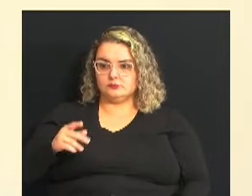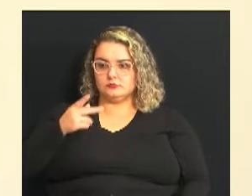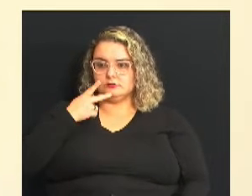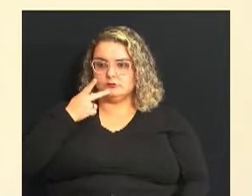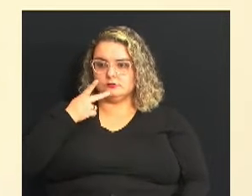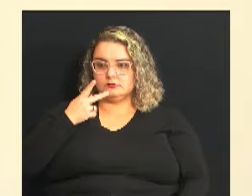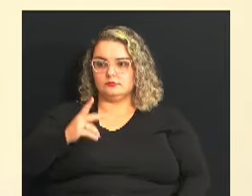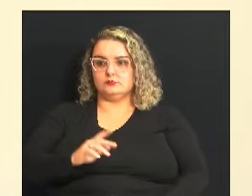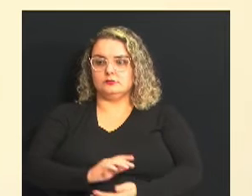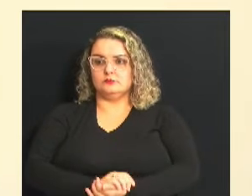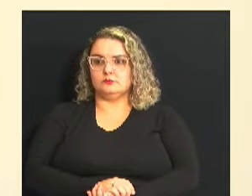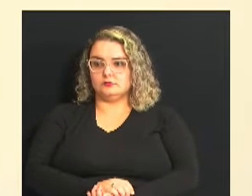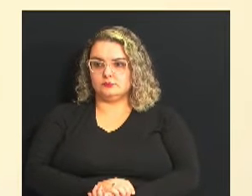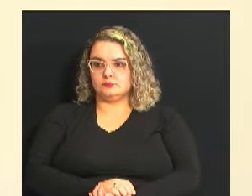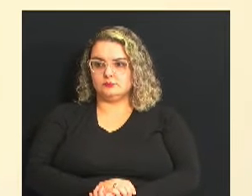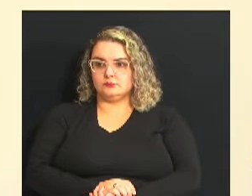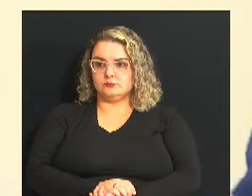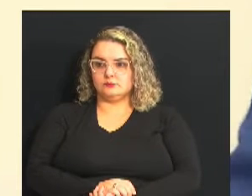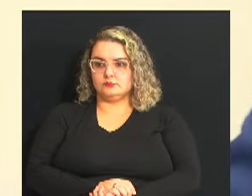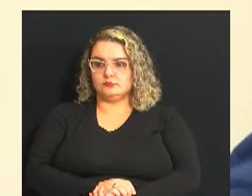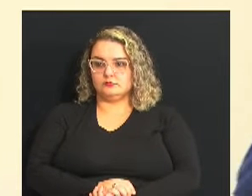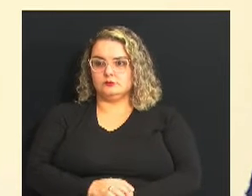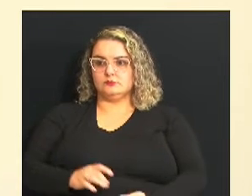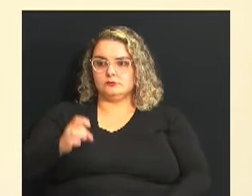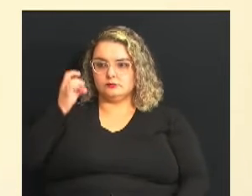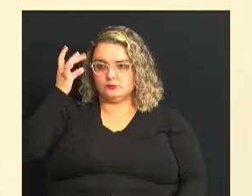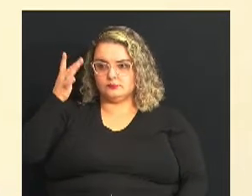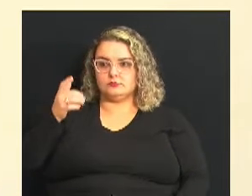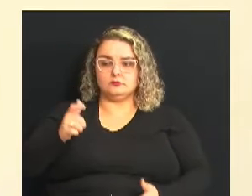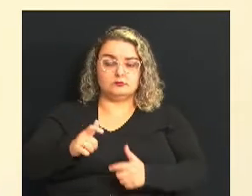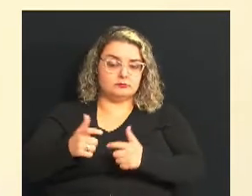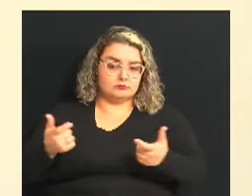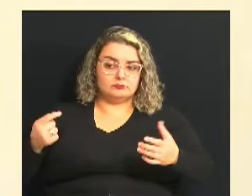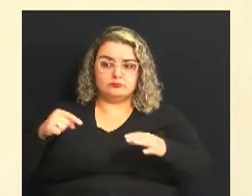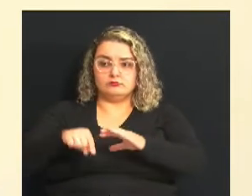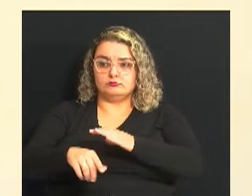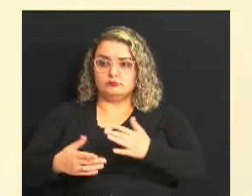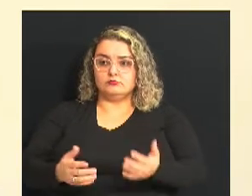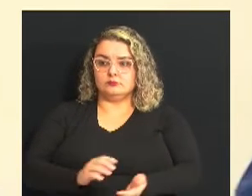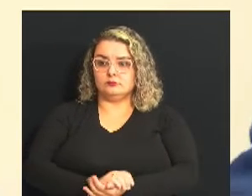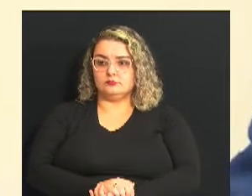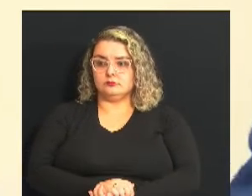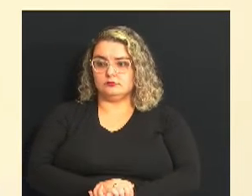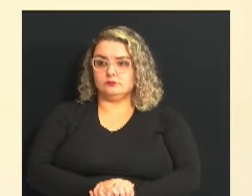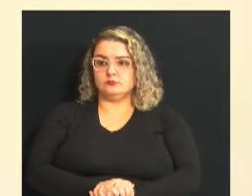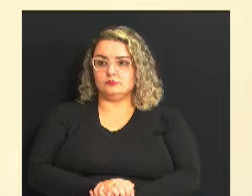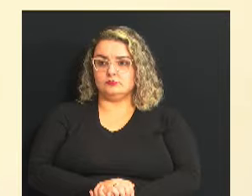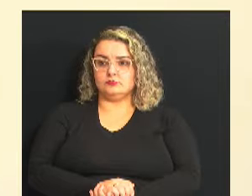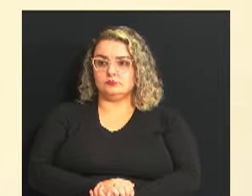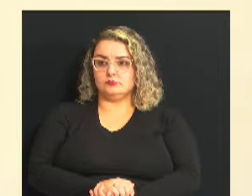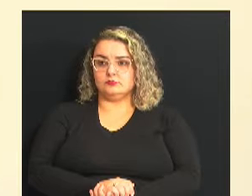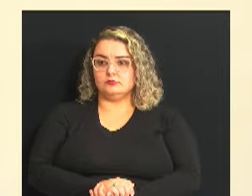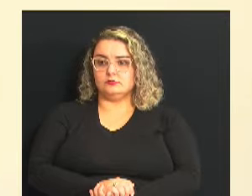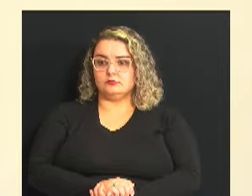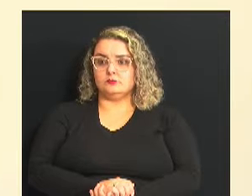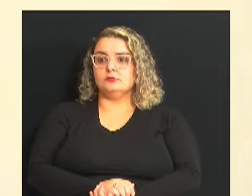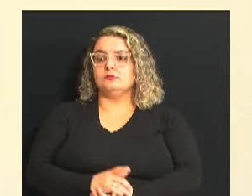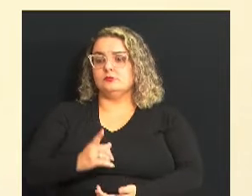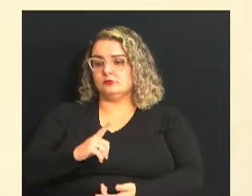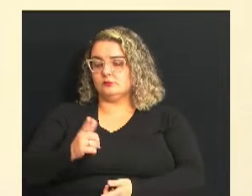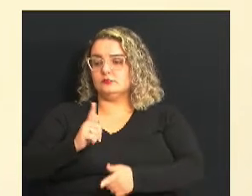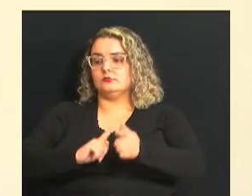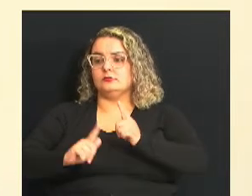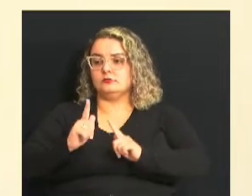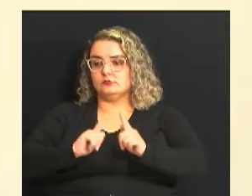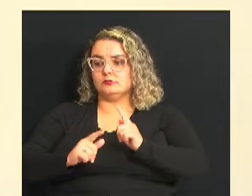né, visando a facilidade hoje é imensa, e o Linux também gera uma economia bem grande para nós,